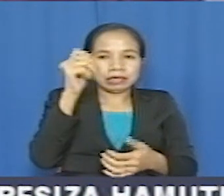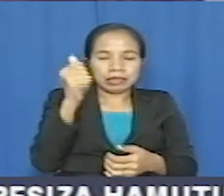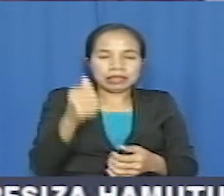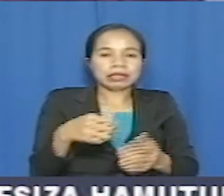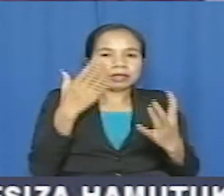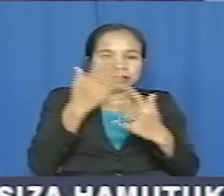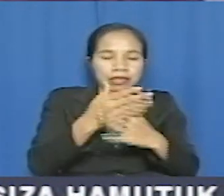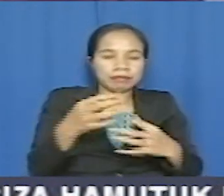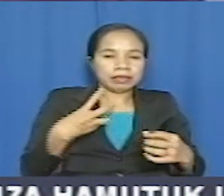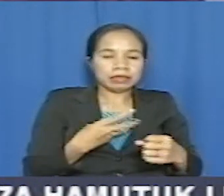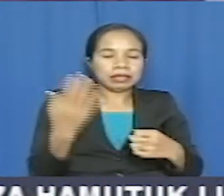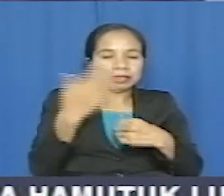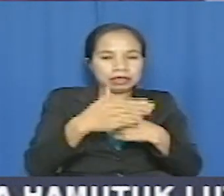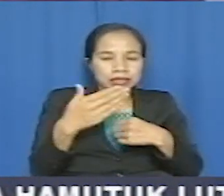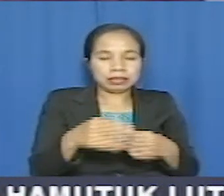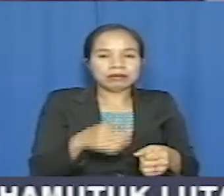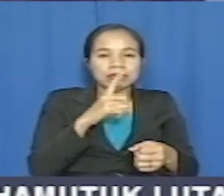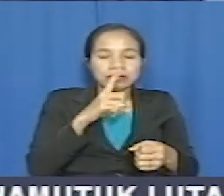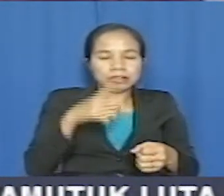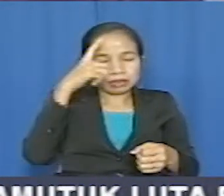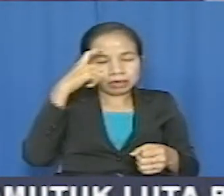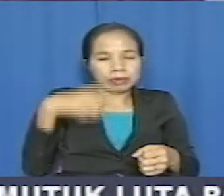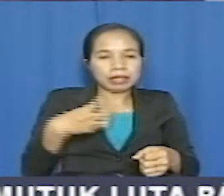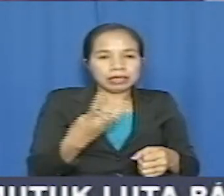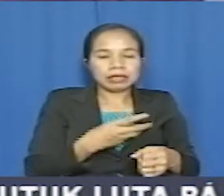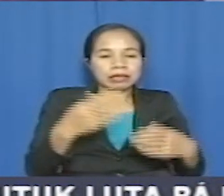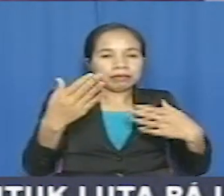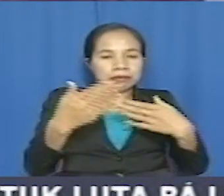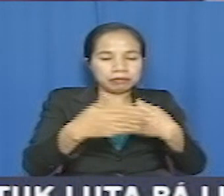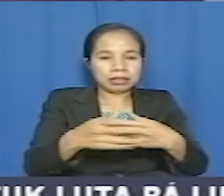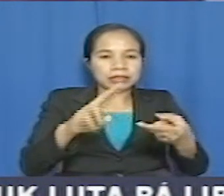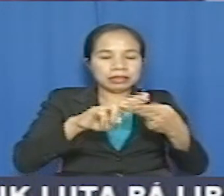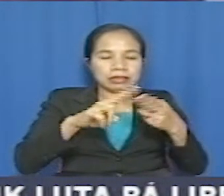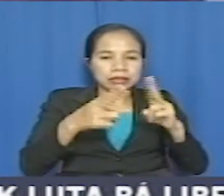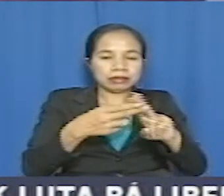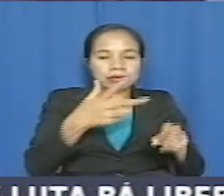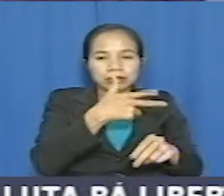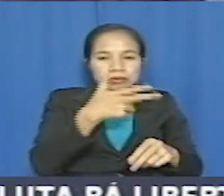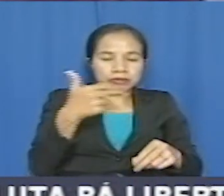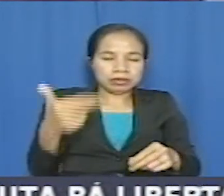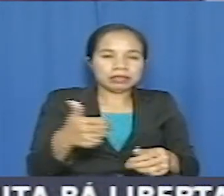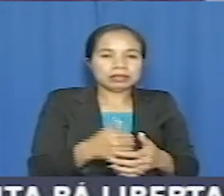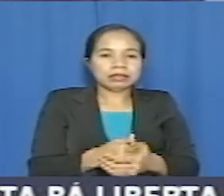preparada. Está preparado, não também está na nação vizinho com a Indonésia. Está preparado também. Mas depois, quando.